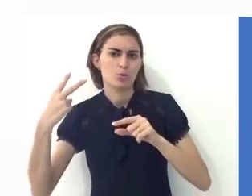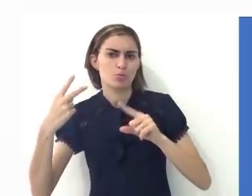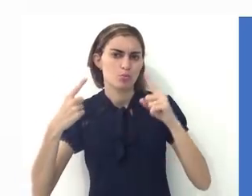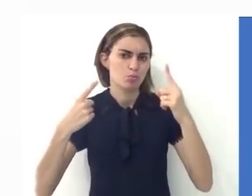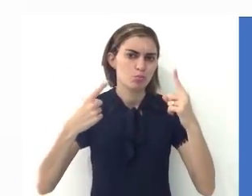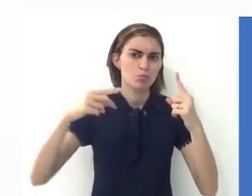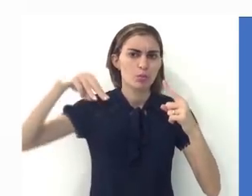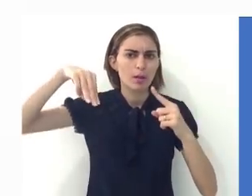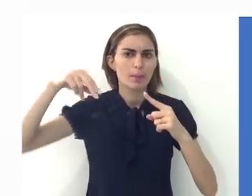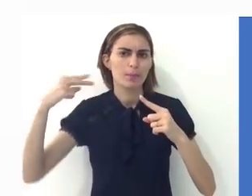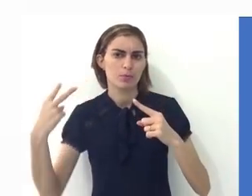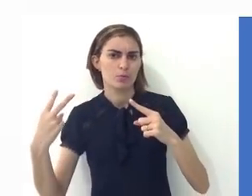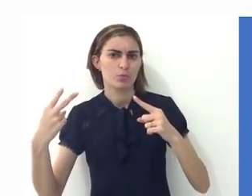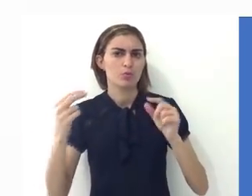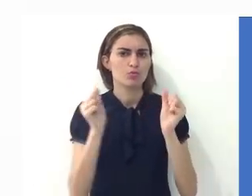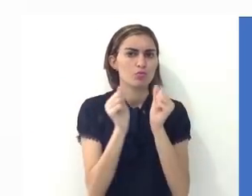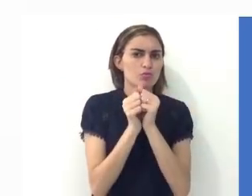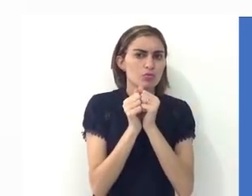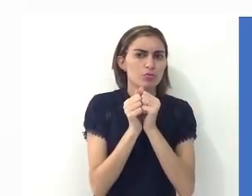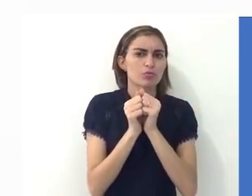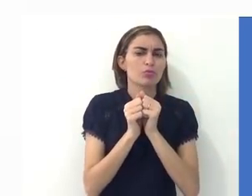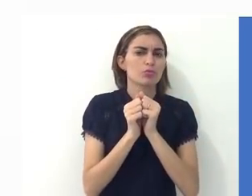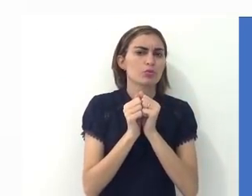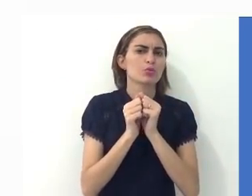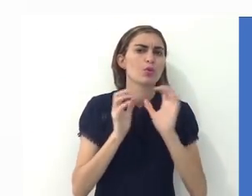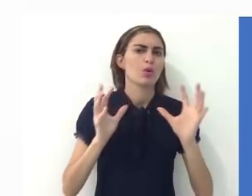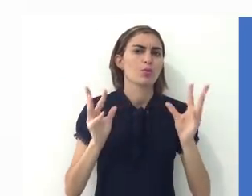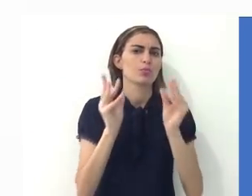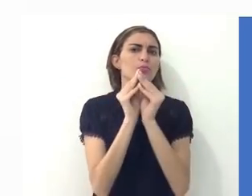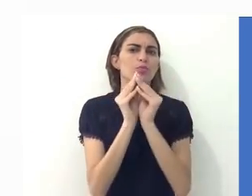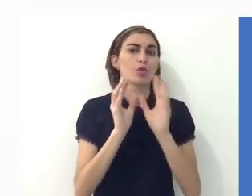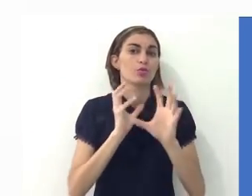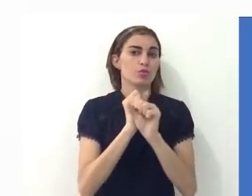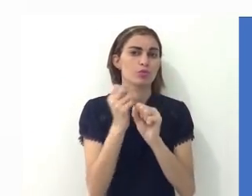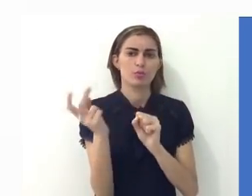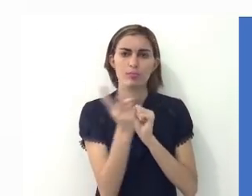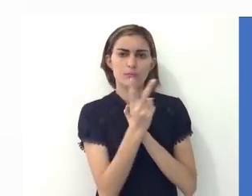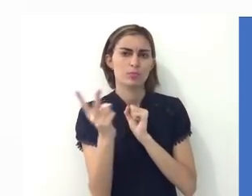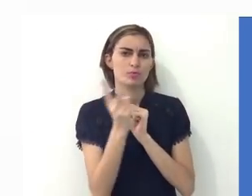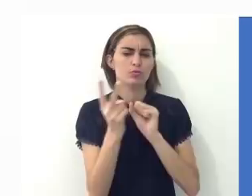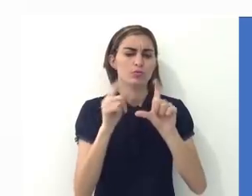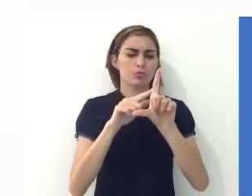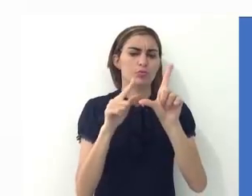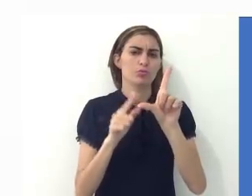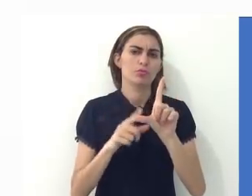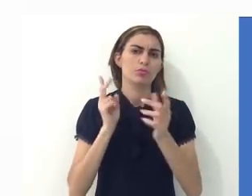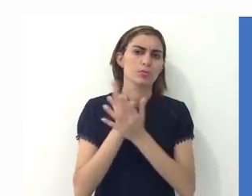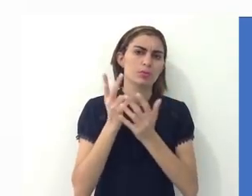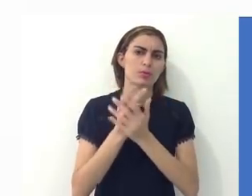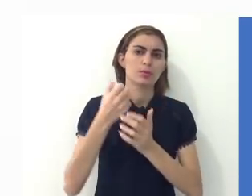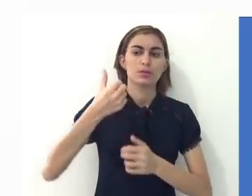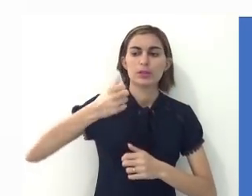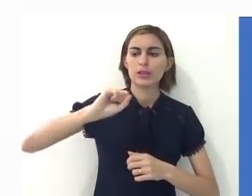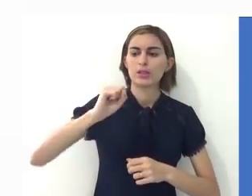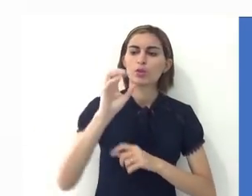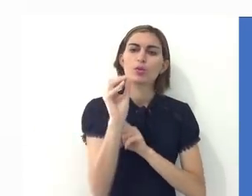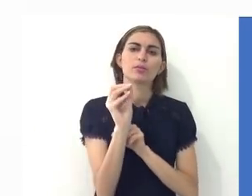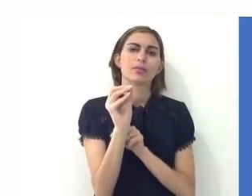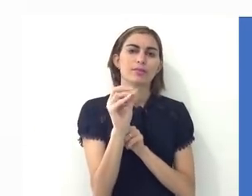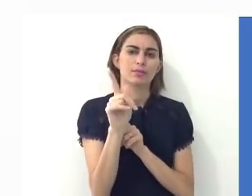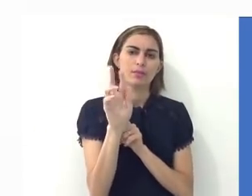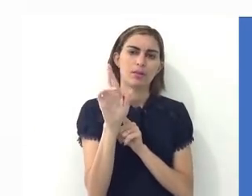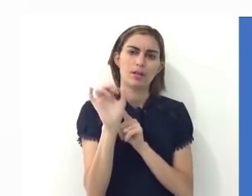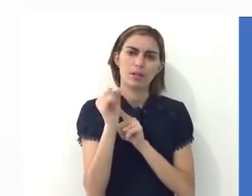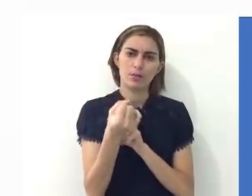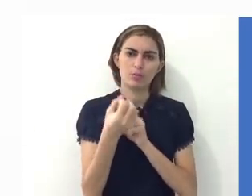2, eles juntos são suplementares. A soma desses dois ângulos formam 180 graus. E como